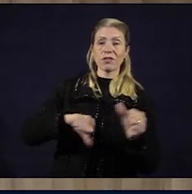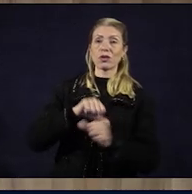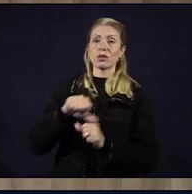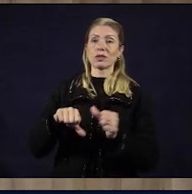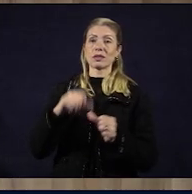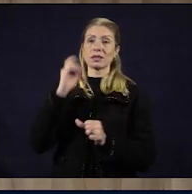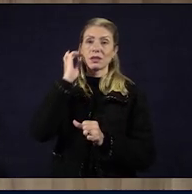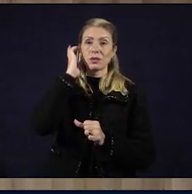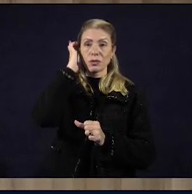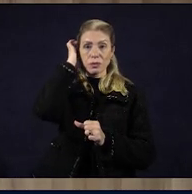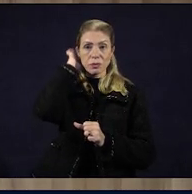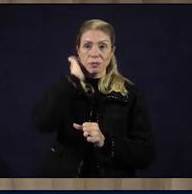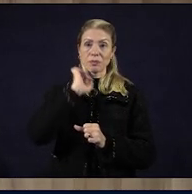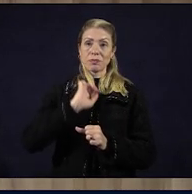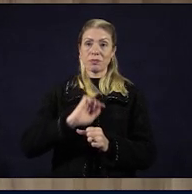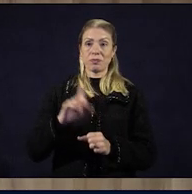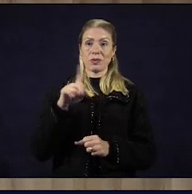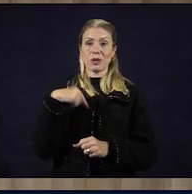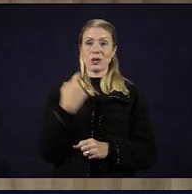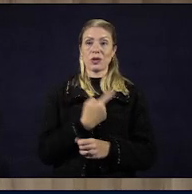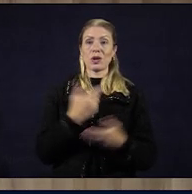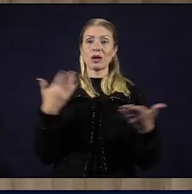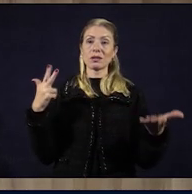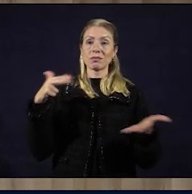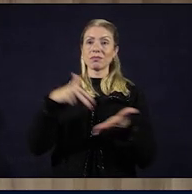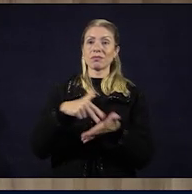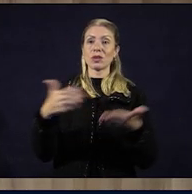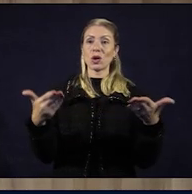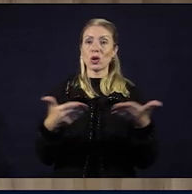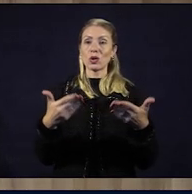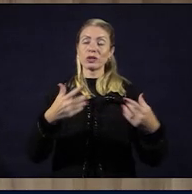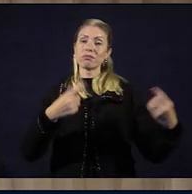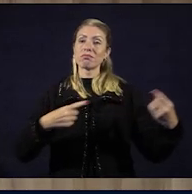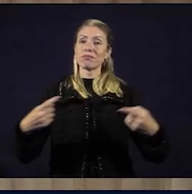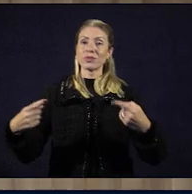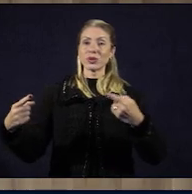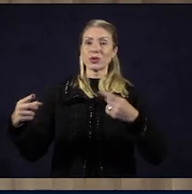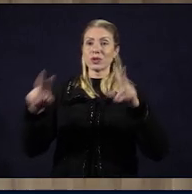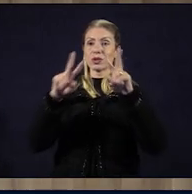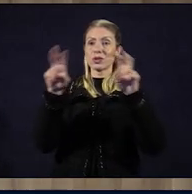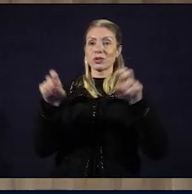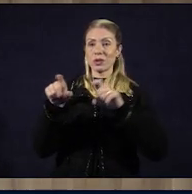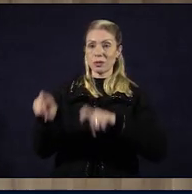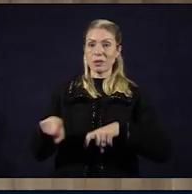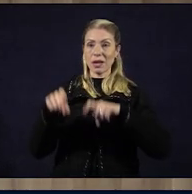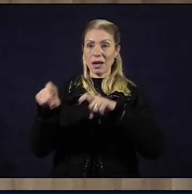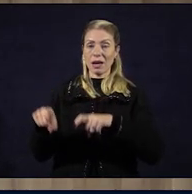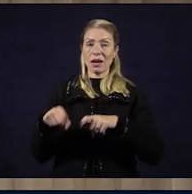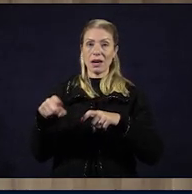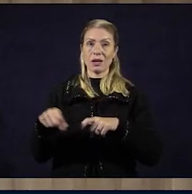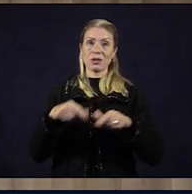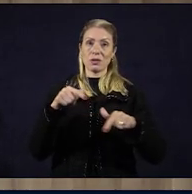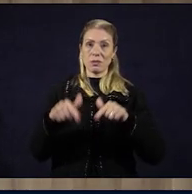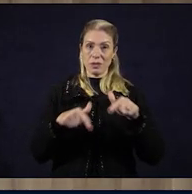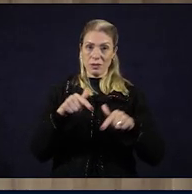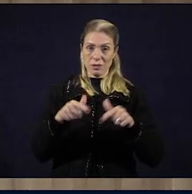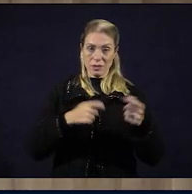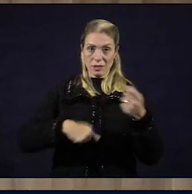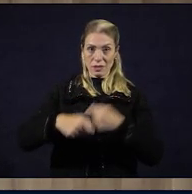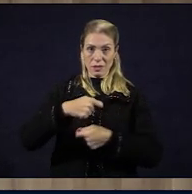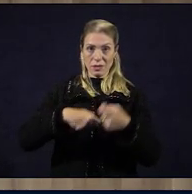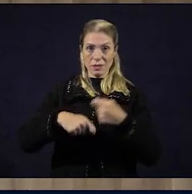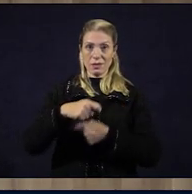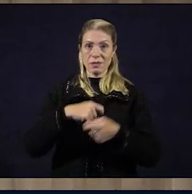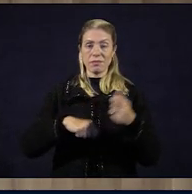a gente está aqui hoje discutindo debatendo no setor de Agro Business acho que a transformação